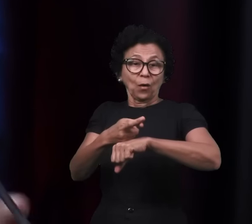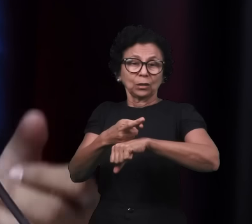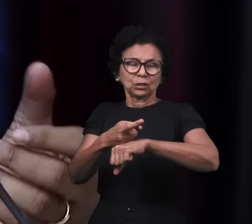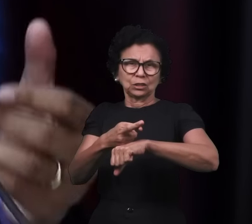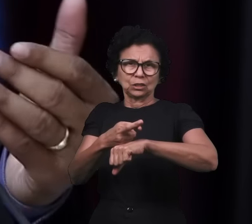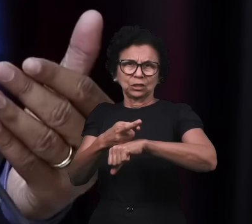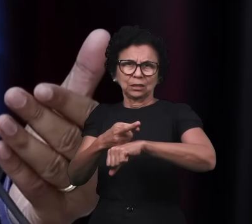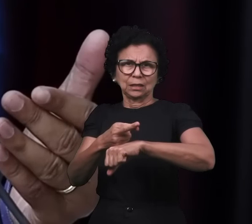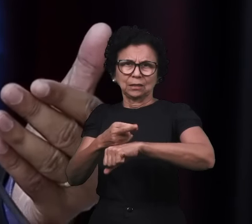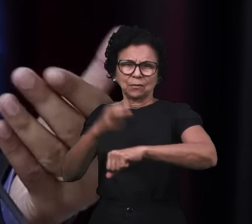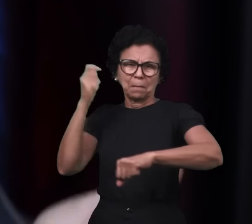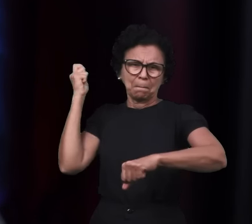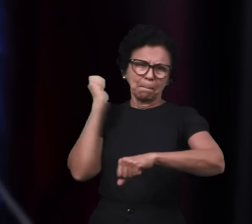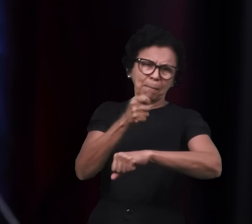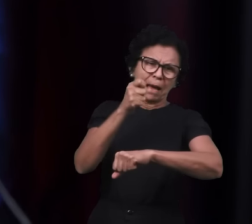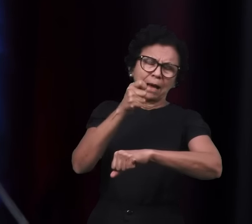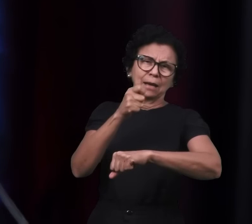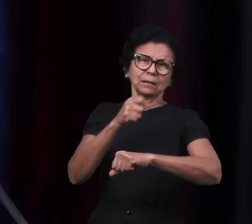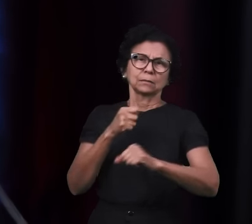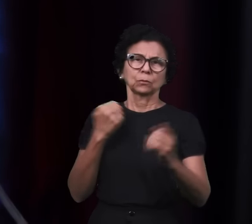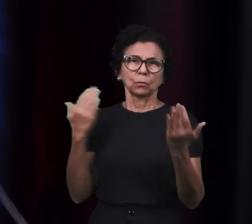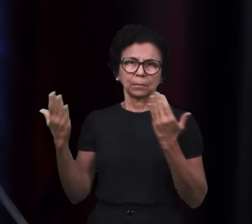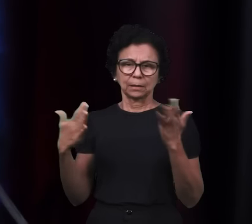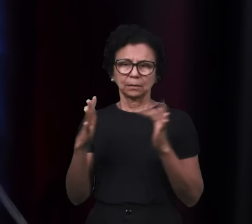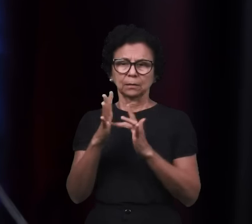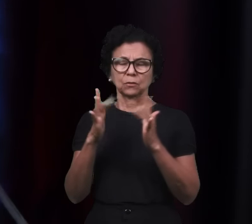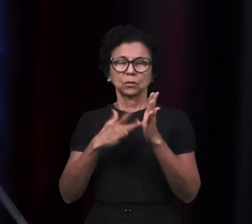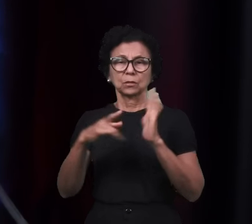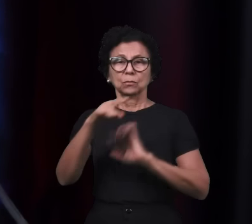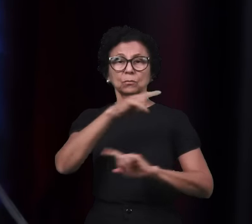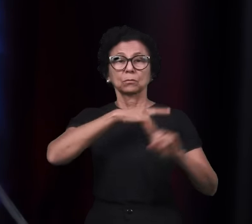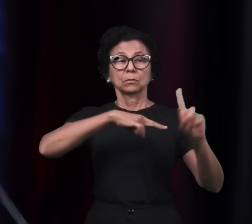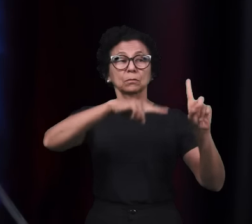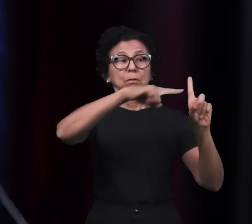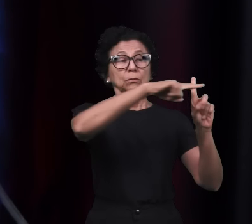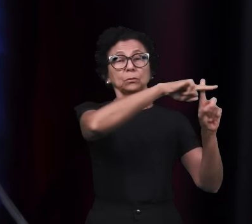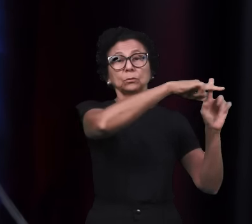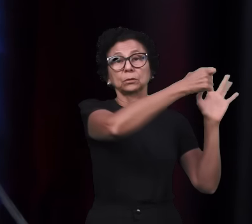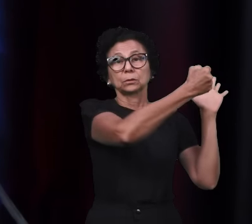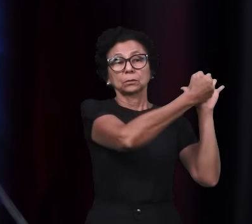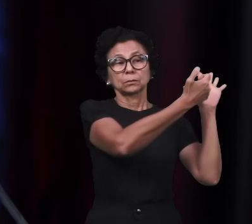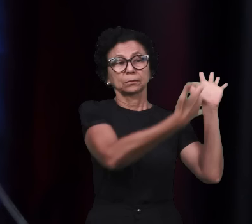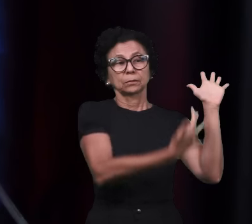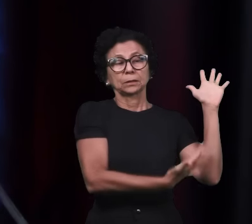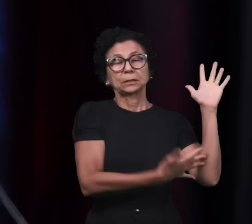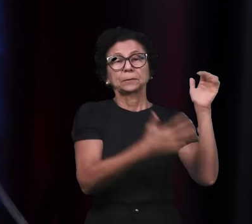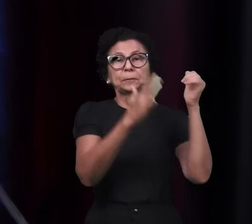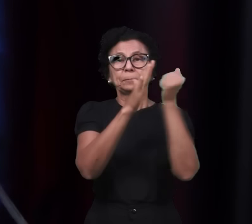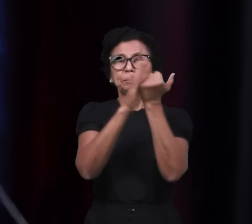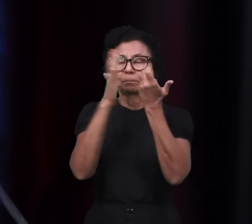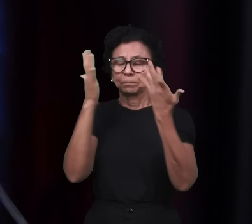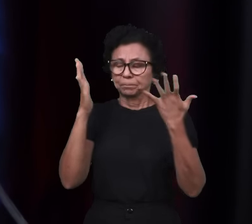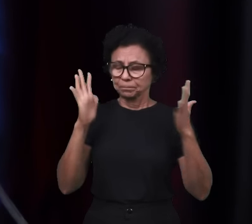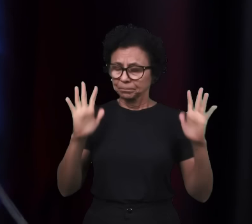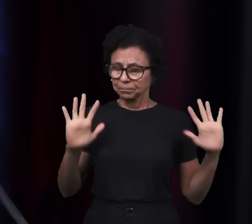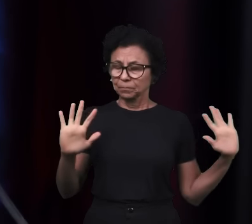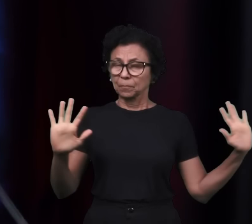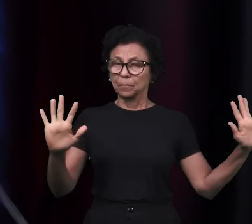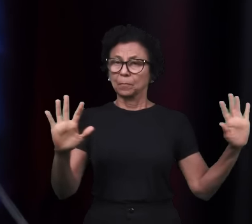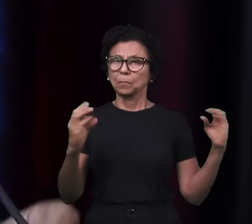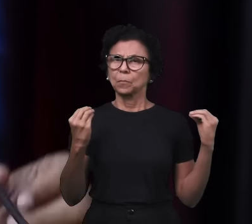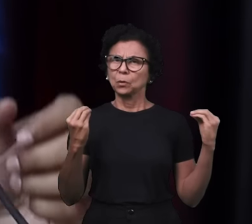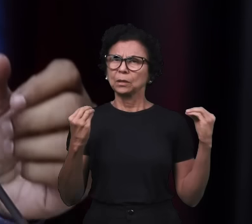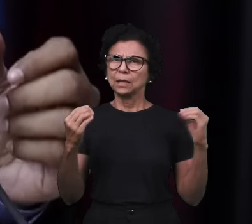né? Que foi ferido na cruz do Calvário. E o texto bíblico diz assim, ele foi ferido pelas nossas